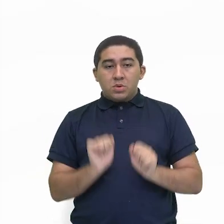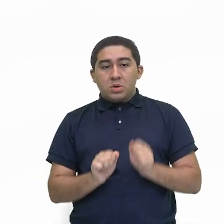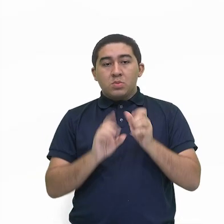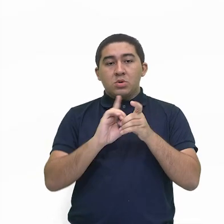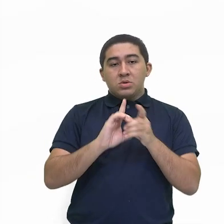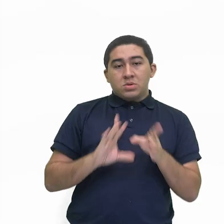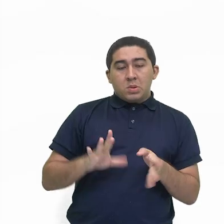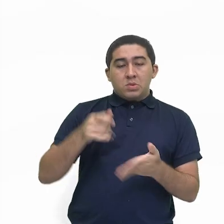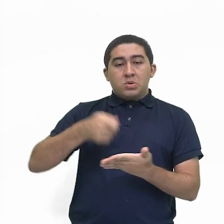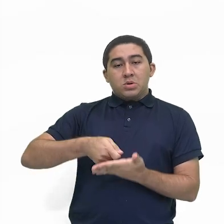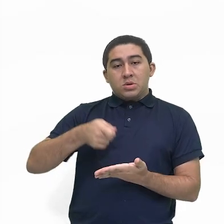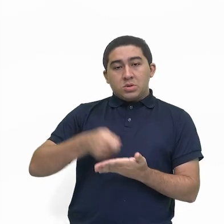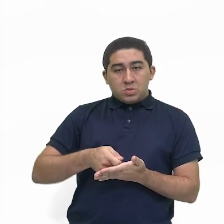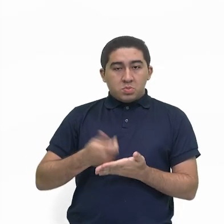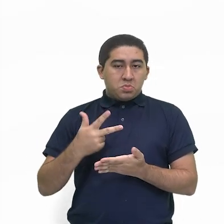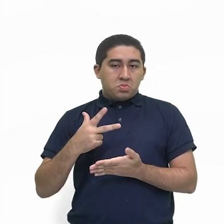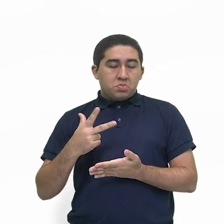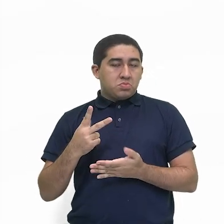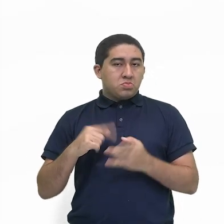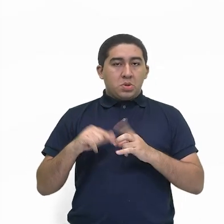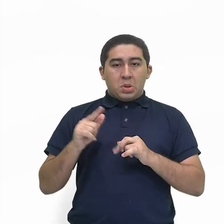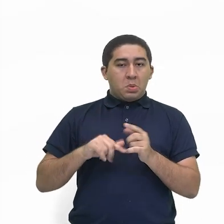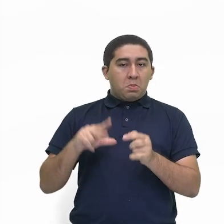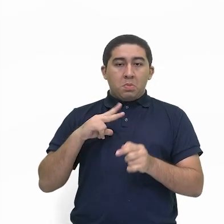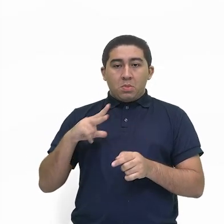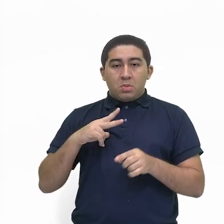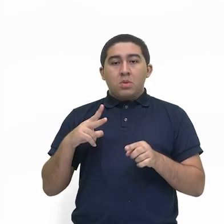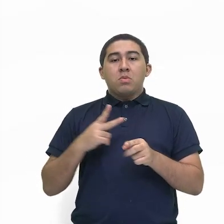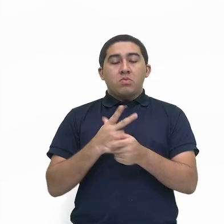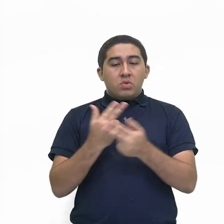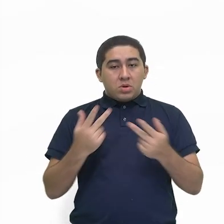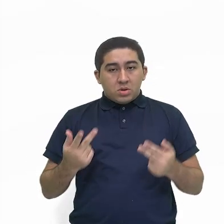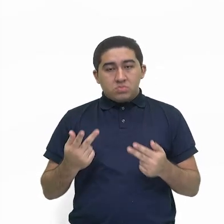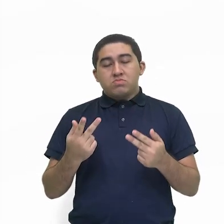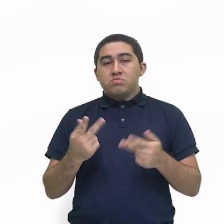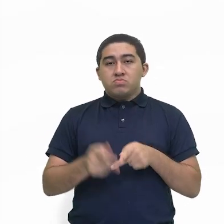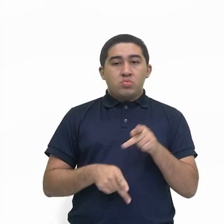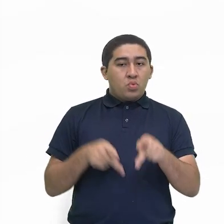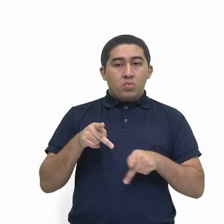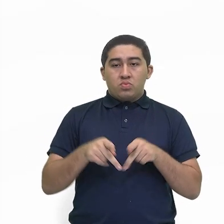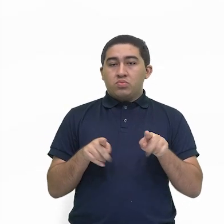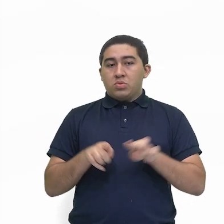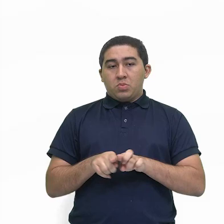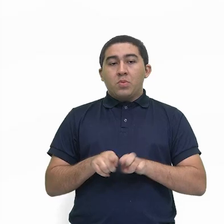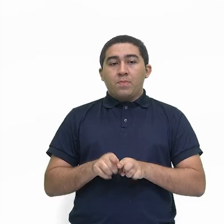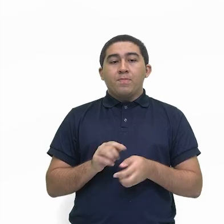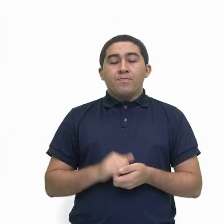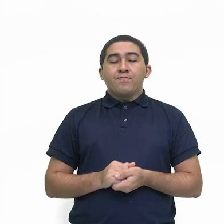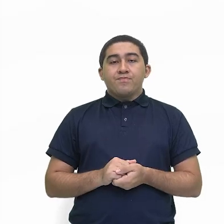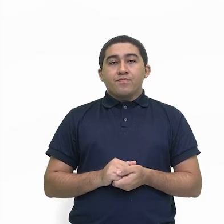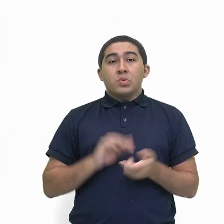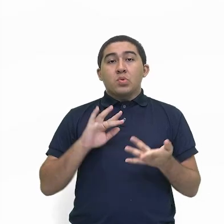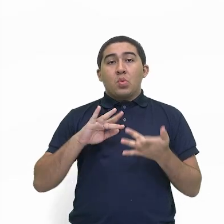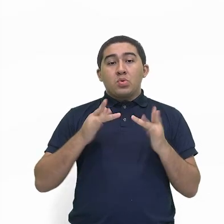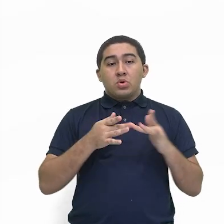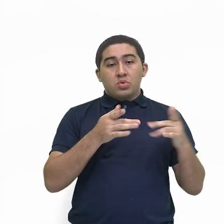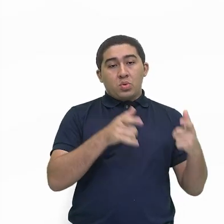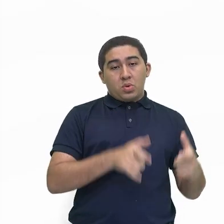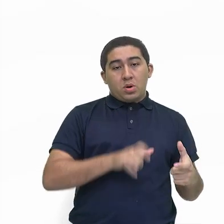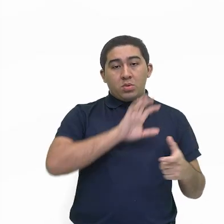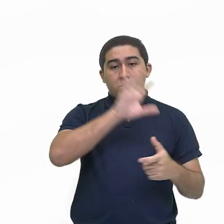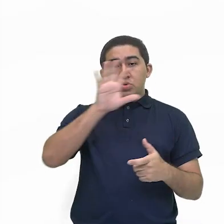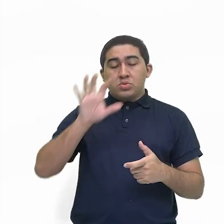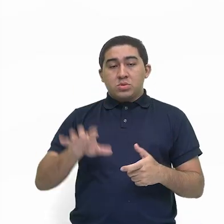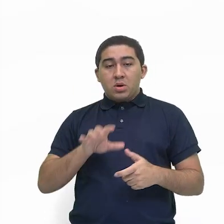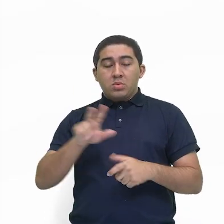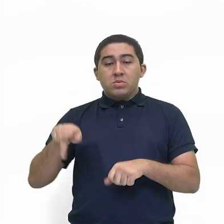poder, a democracia, o autoritarismo, patrimonialismo, populismo, etc. Em âmbito local,